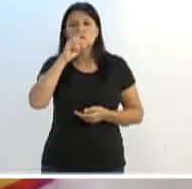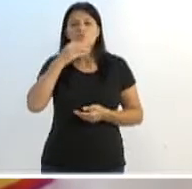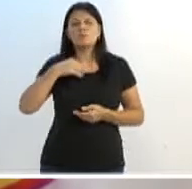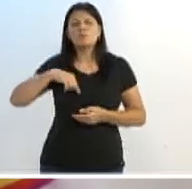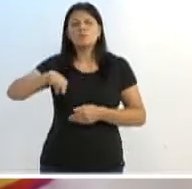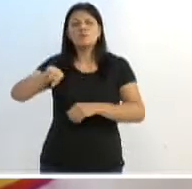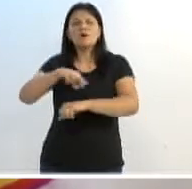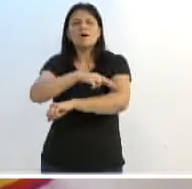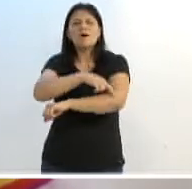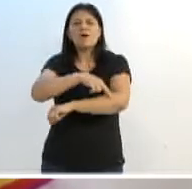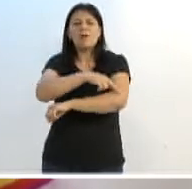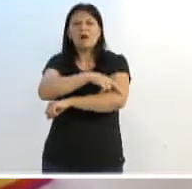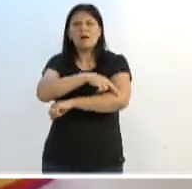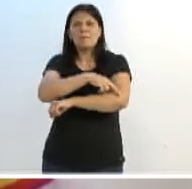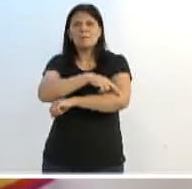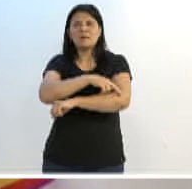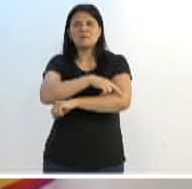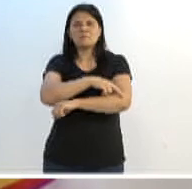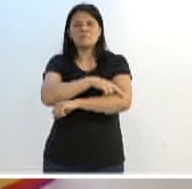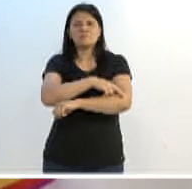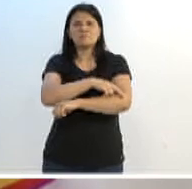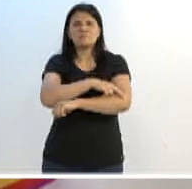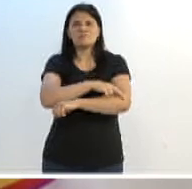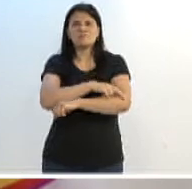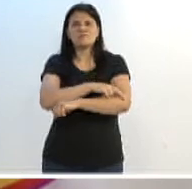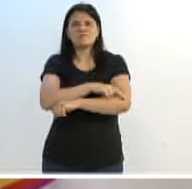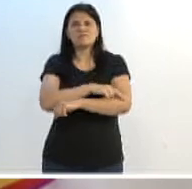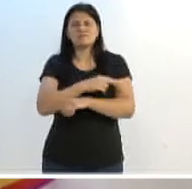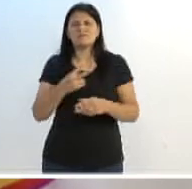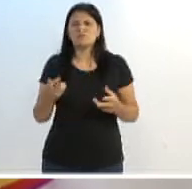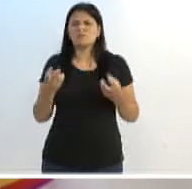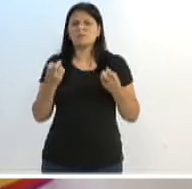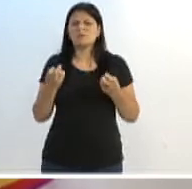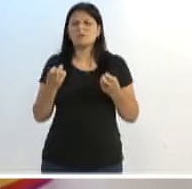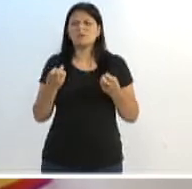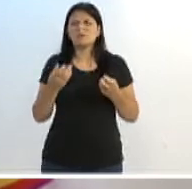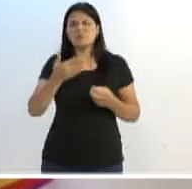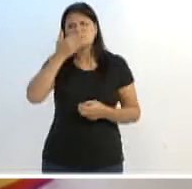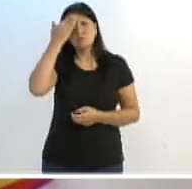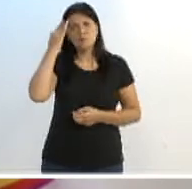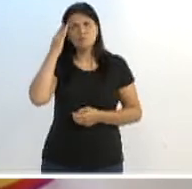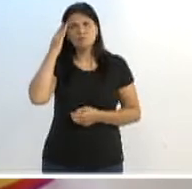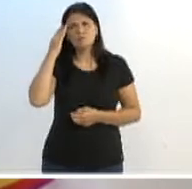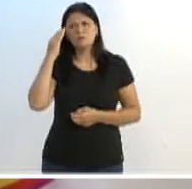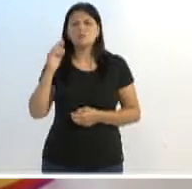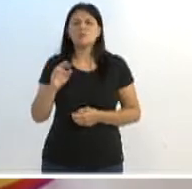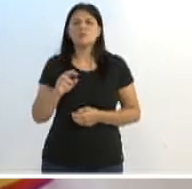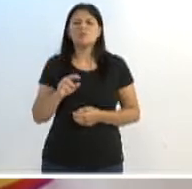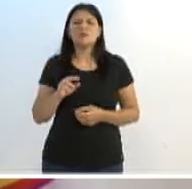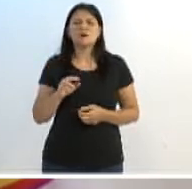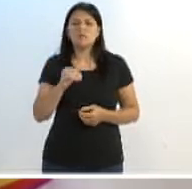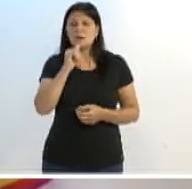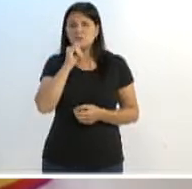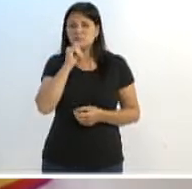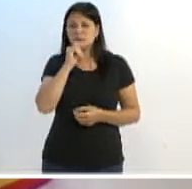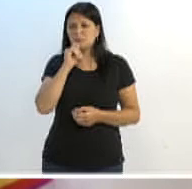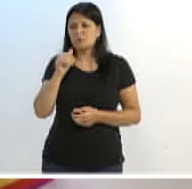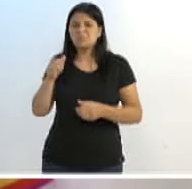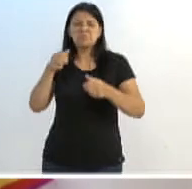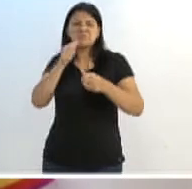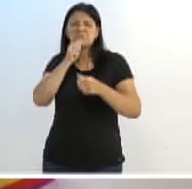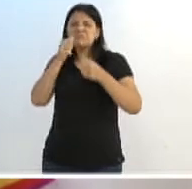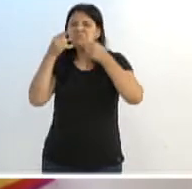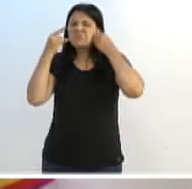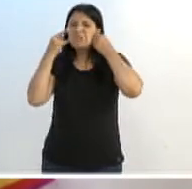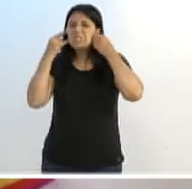e eu vi uma inversão de pessoas usando máscara. Parecia que só eu que estava usando máscara, o resto estava tudo sem. Então,